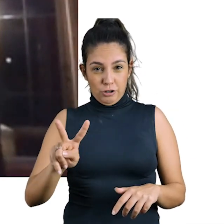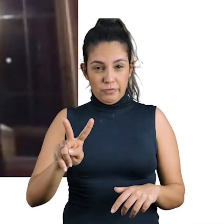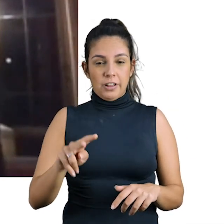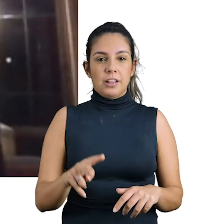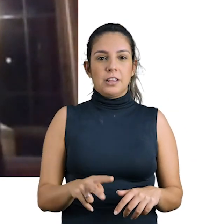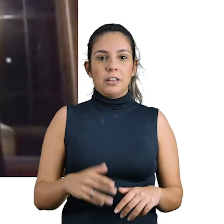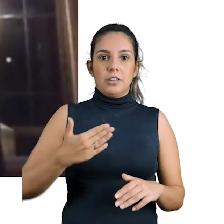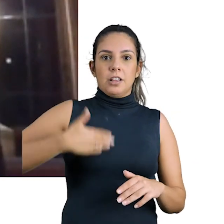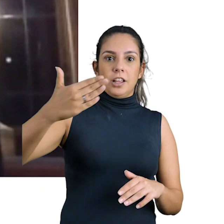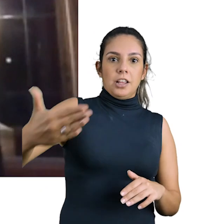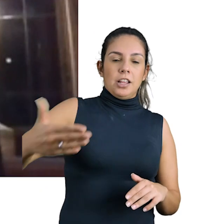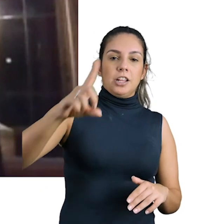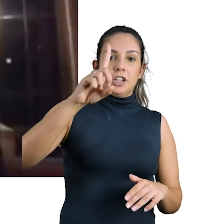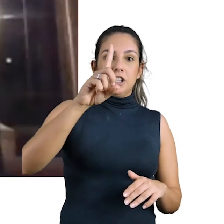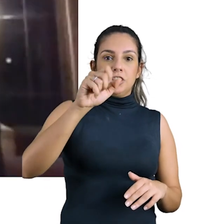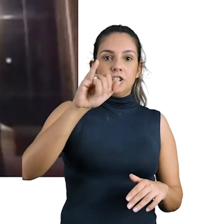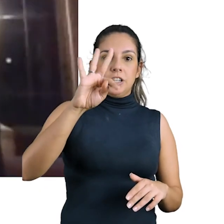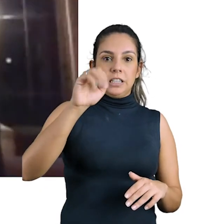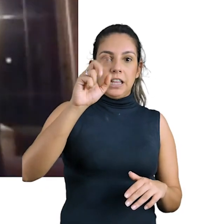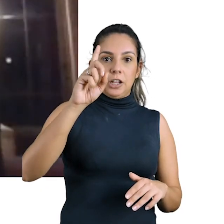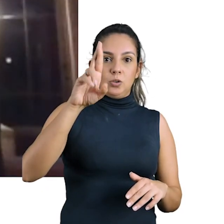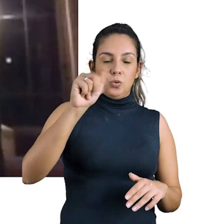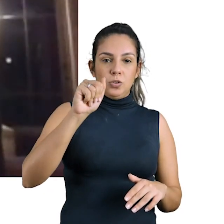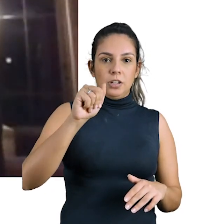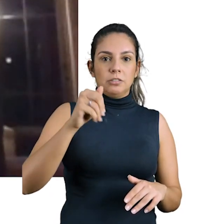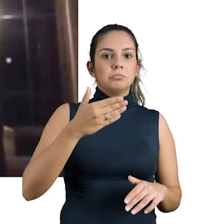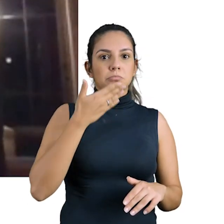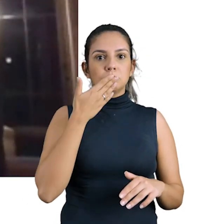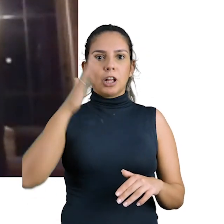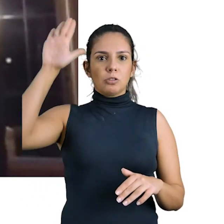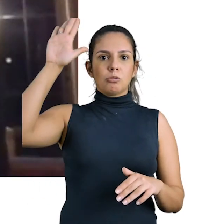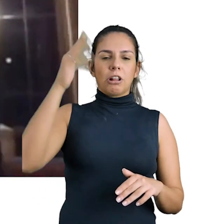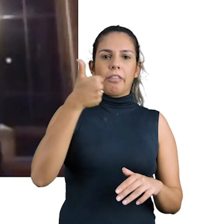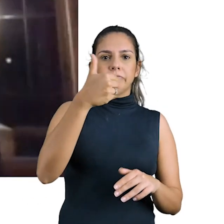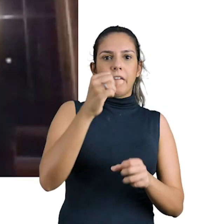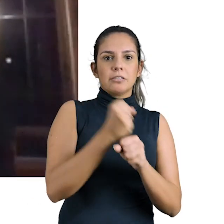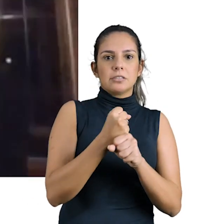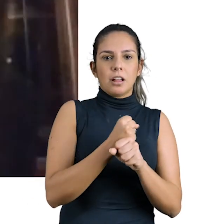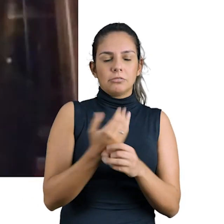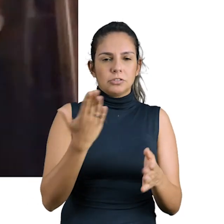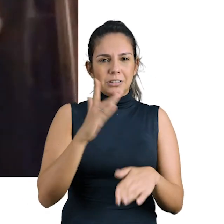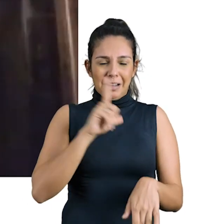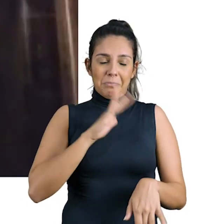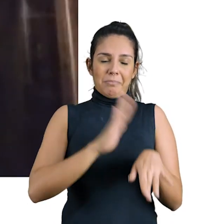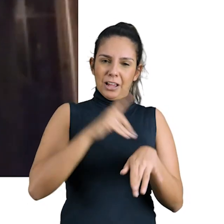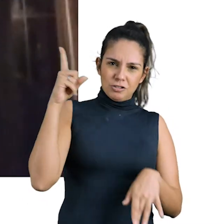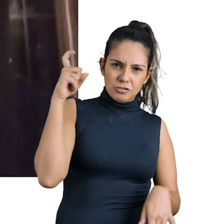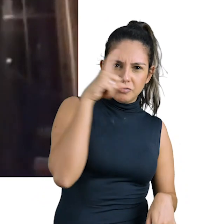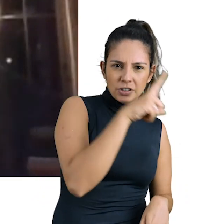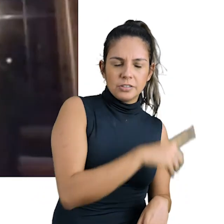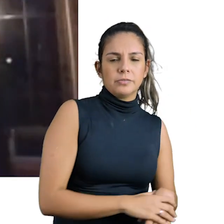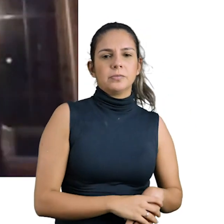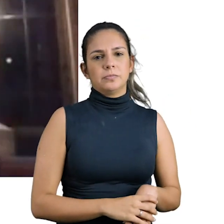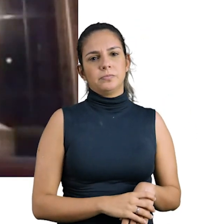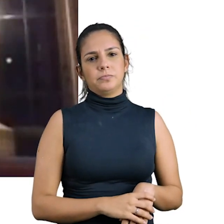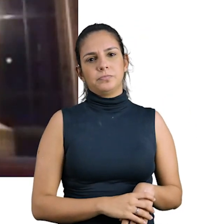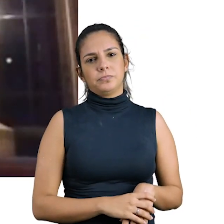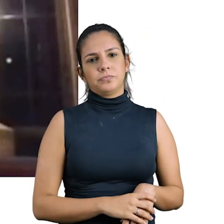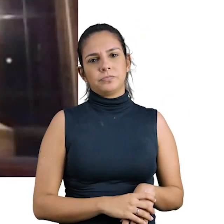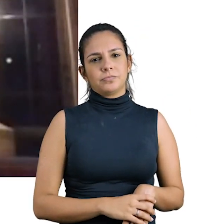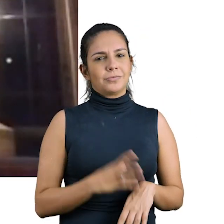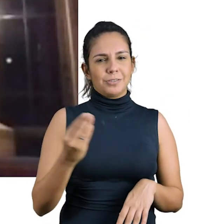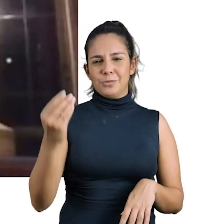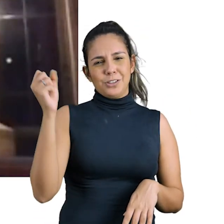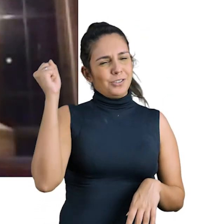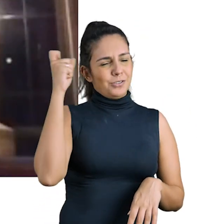10 anos, né? A sociedade civil brasileira foi às ruas. Nós estamos vivendo um momento mais difícil, nós estamos vivendo mais... É